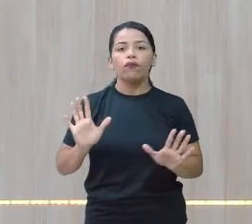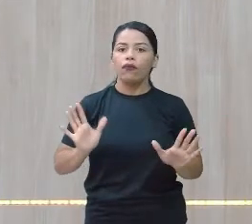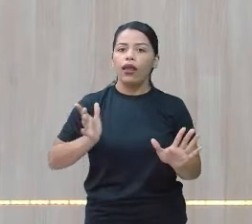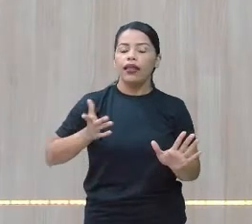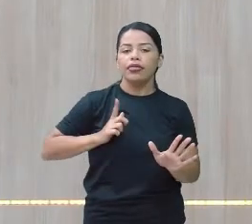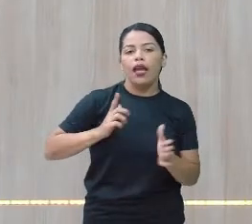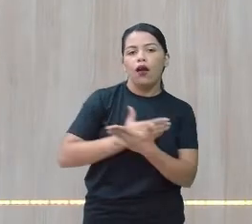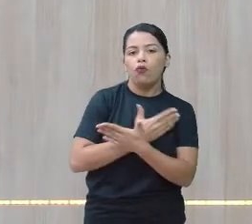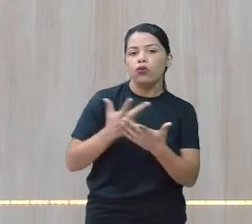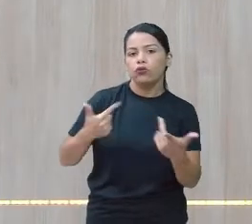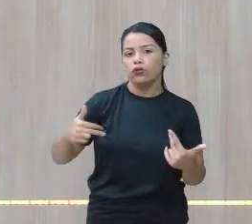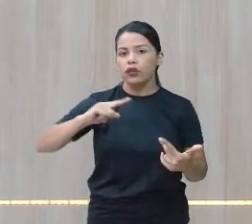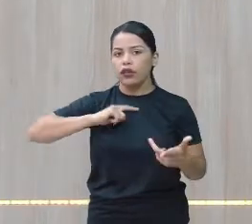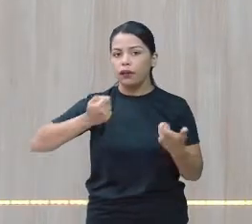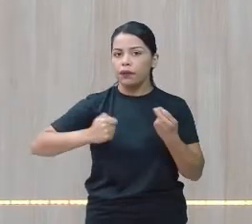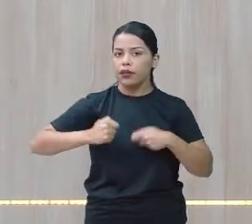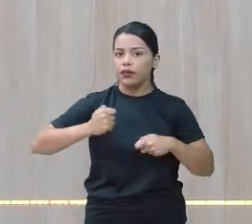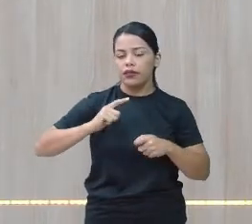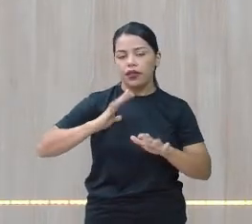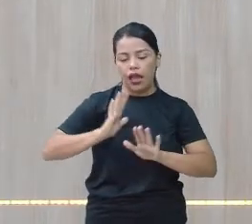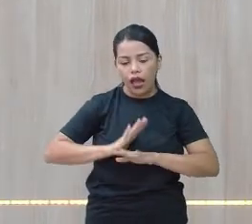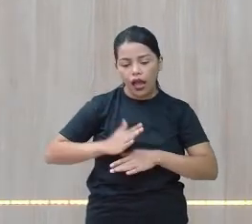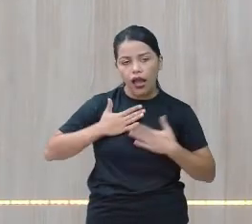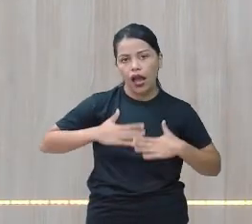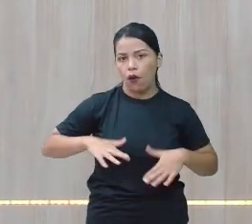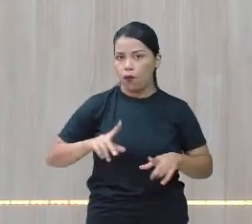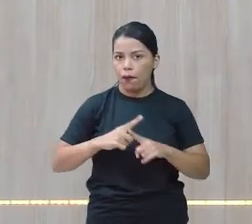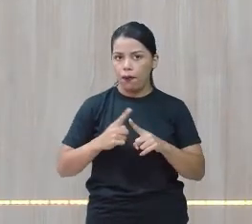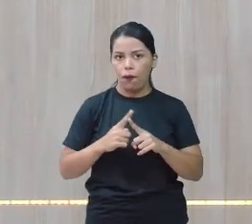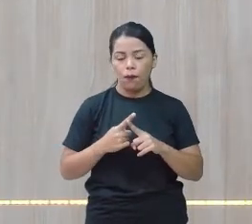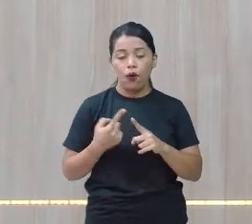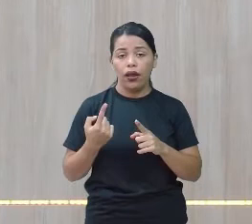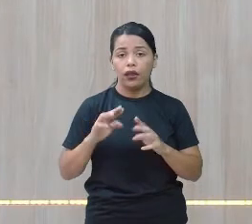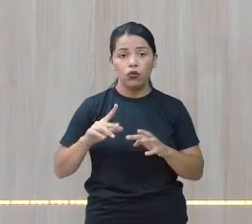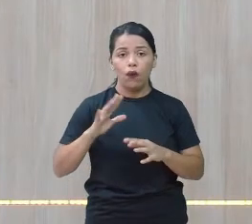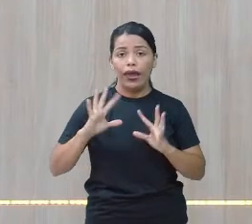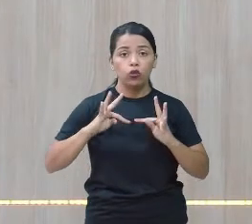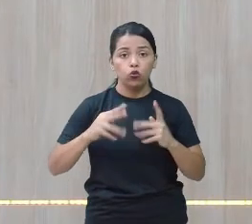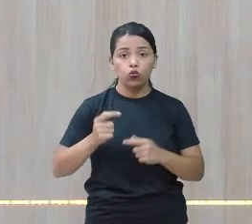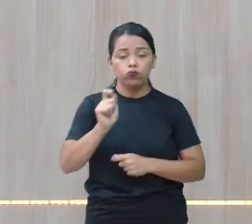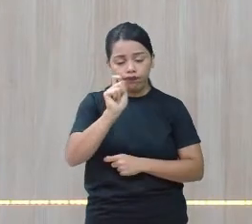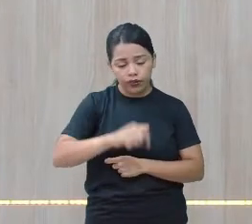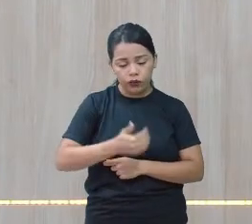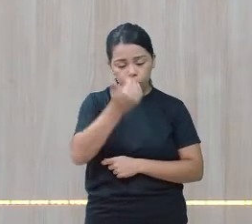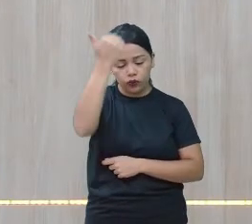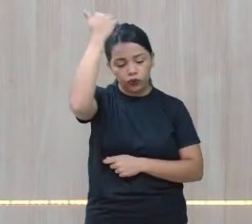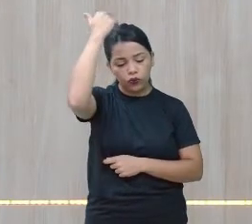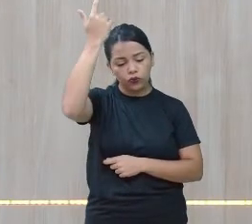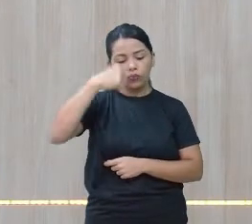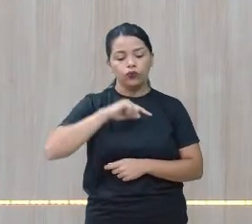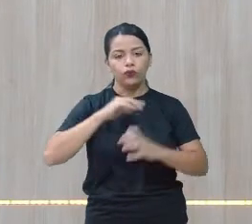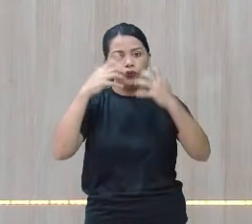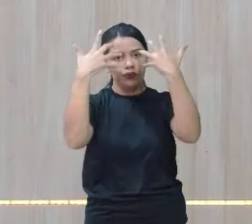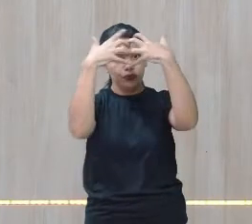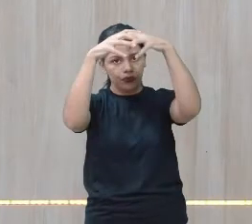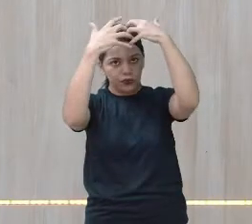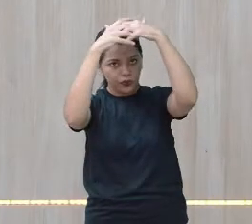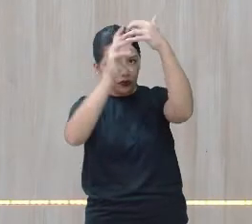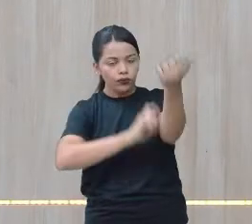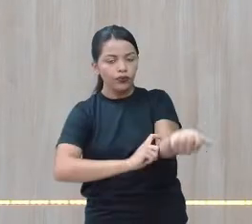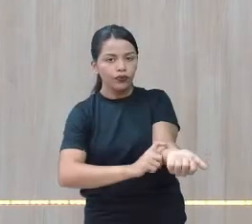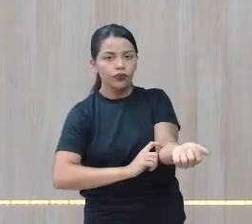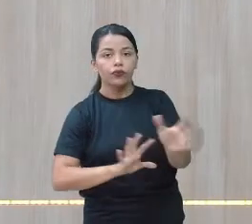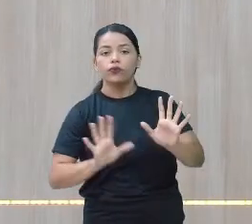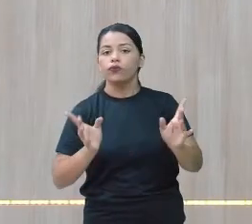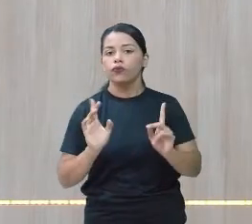tudo a gente pode colocar aí a culpa no nosso sistema nervoso. É preciso entrar em equilíbrio, ver qual é a melhor maneira. Outra coisa